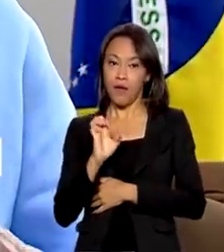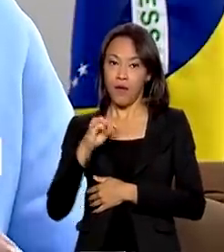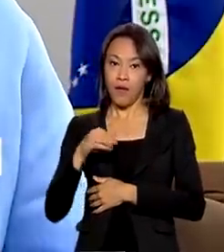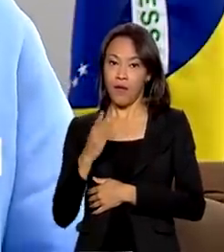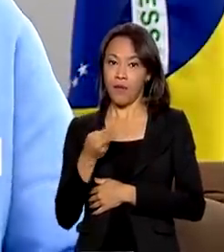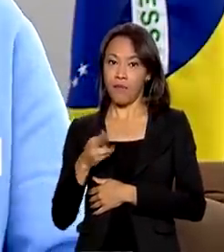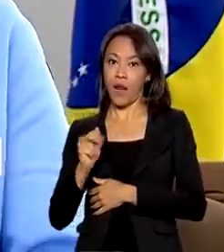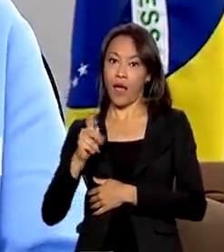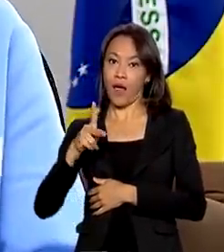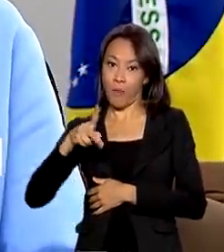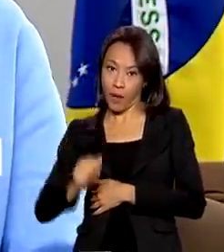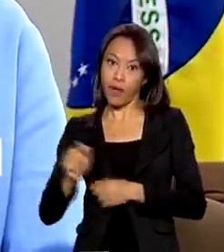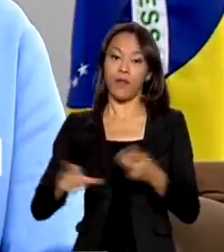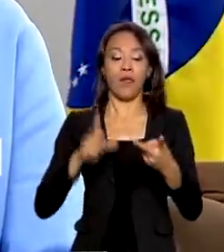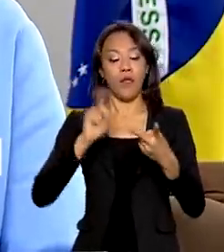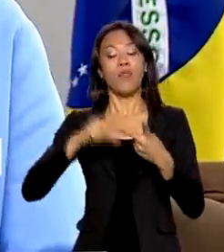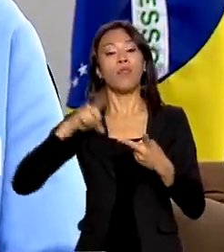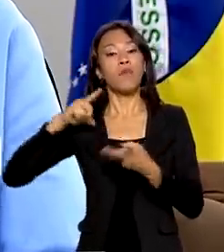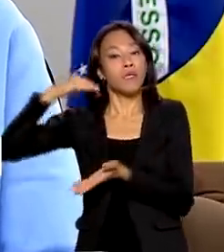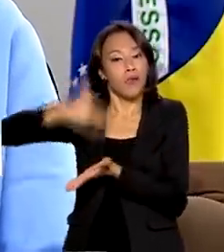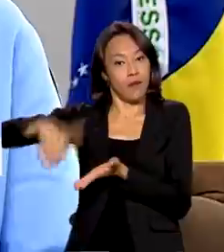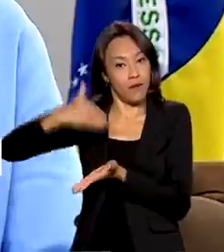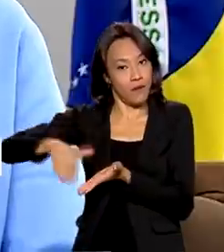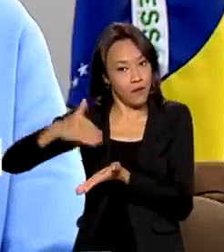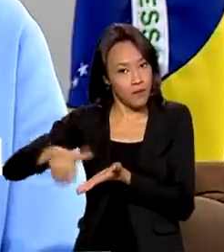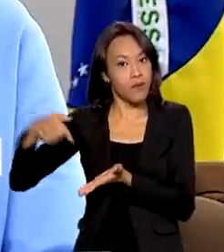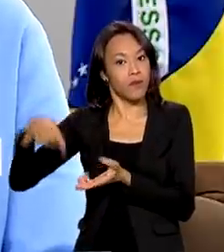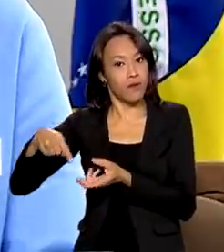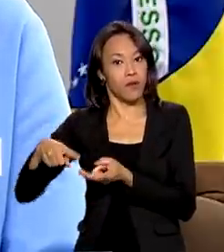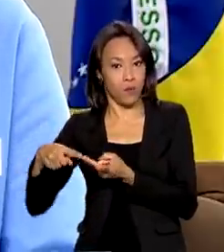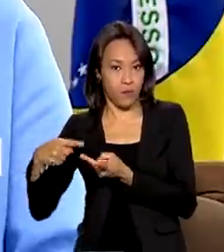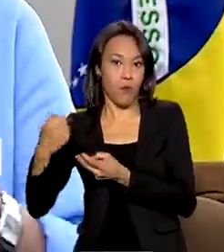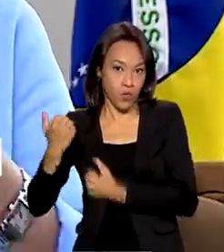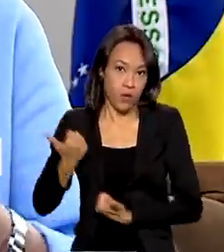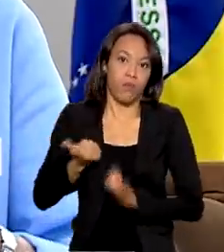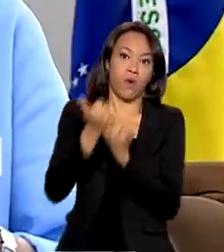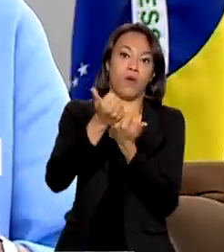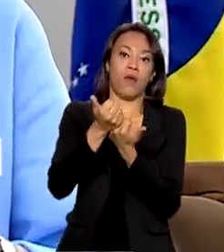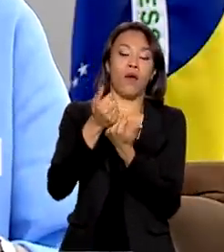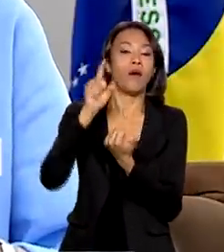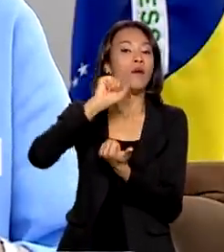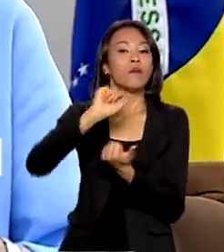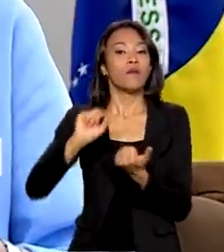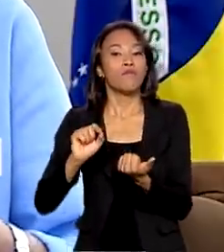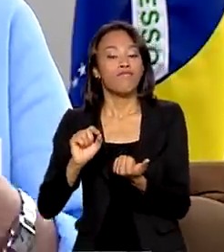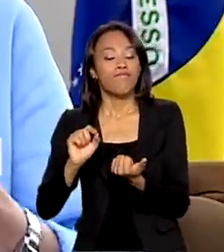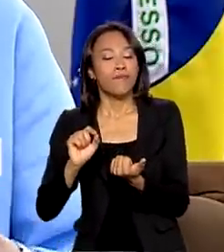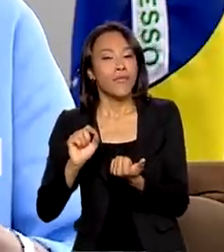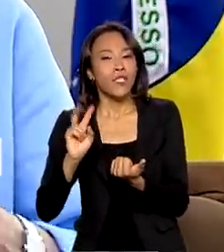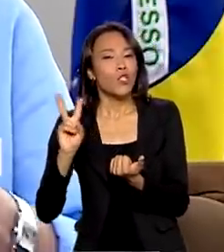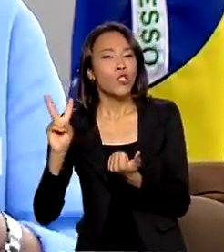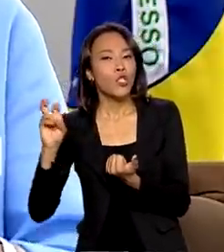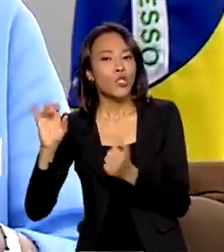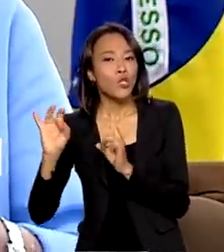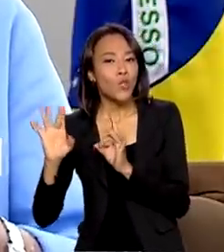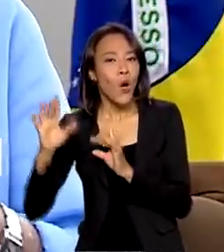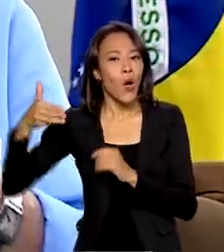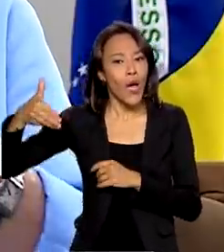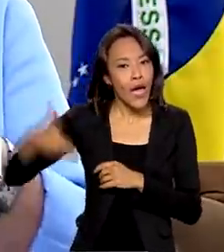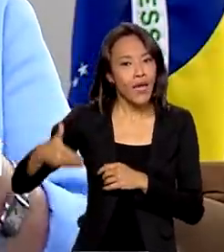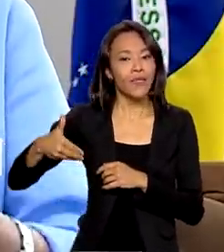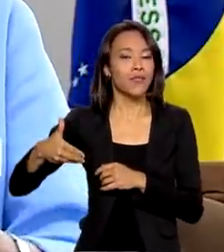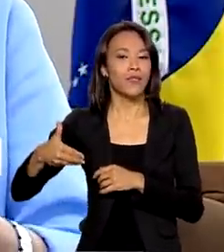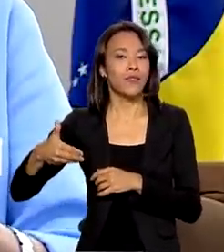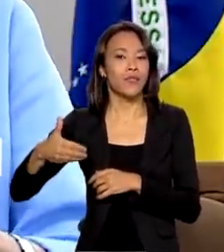uma secretaria que a secretaria de desenvolvimento que trabalha somente com